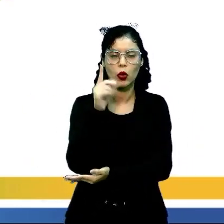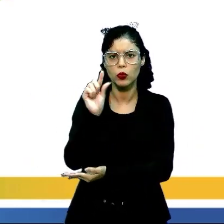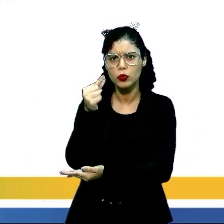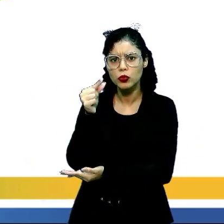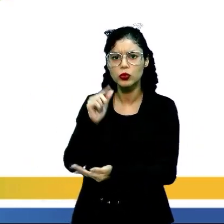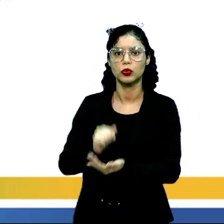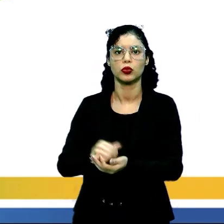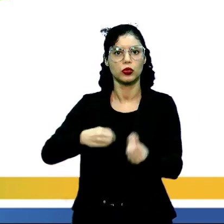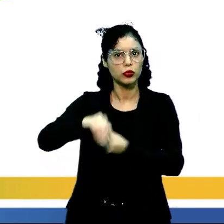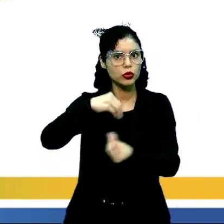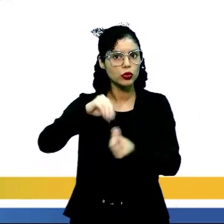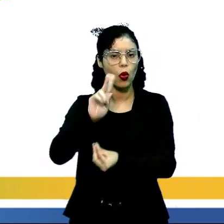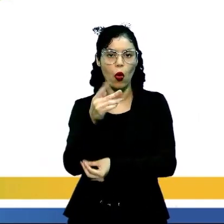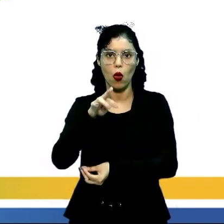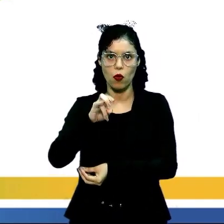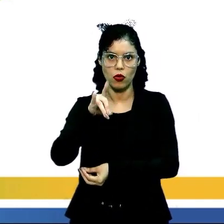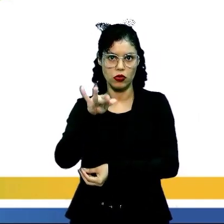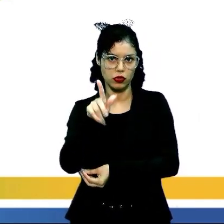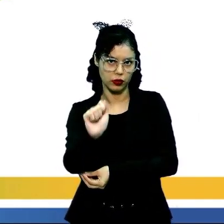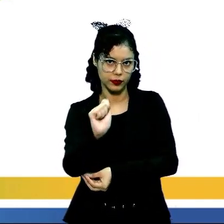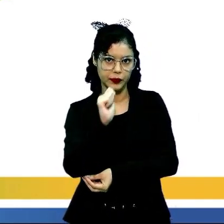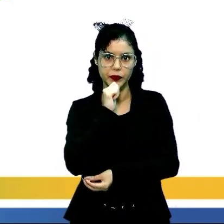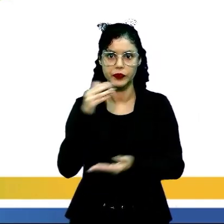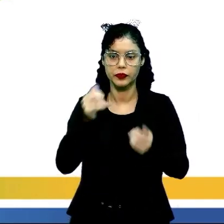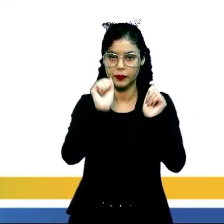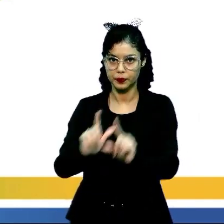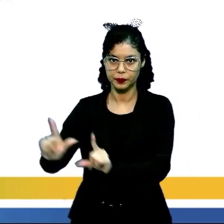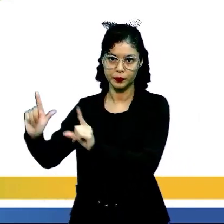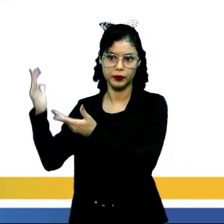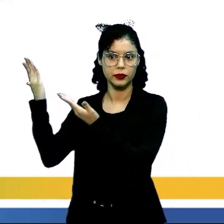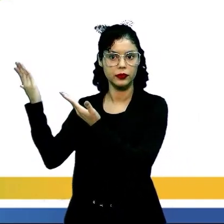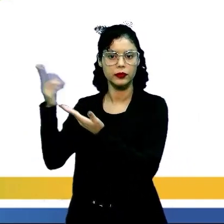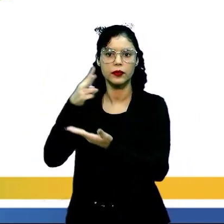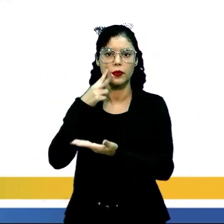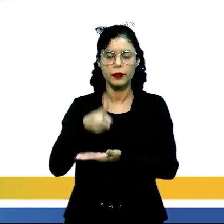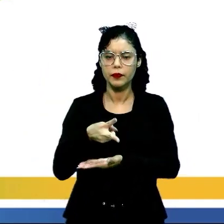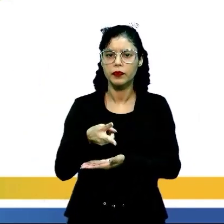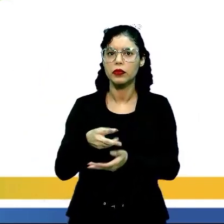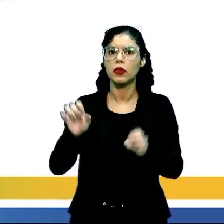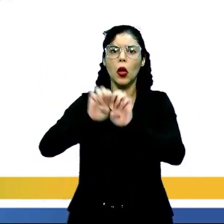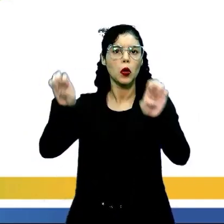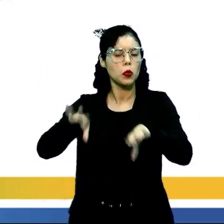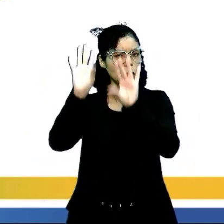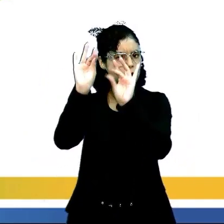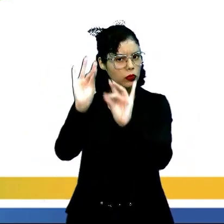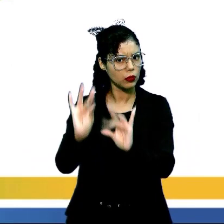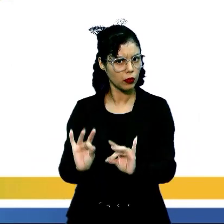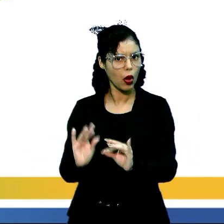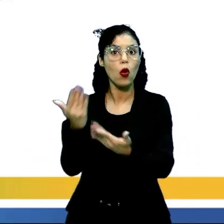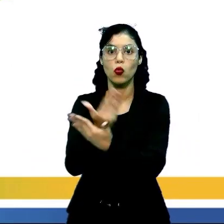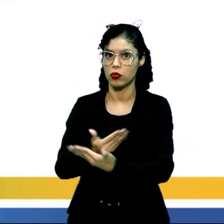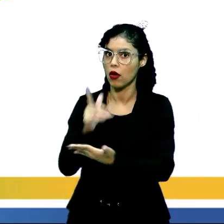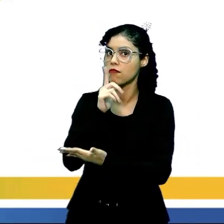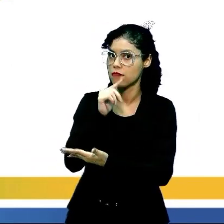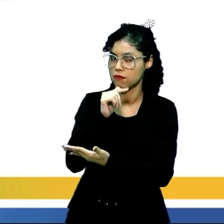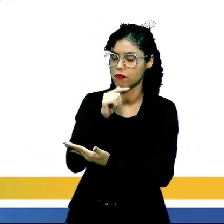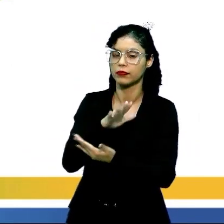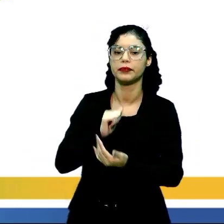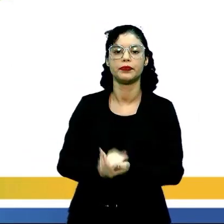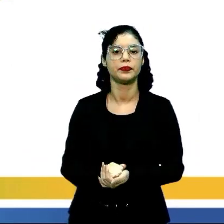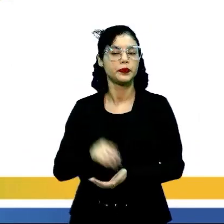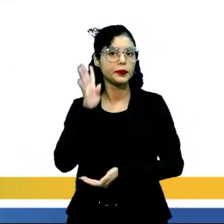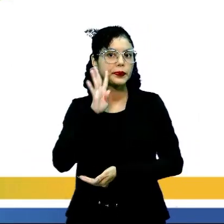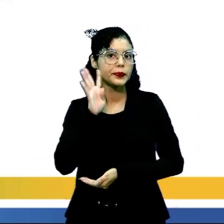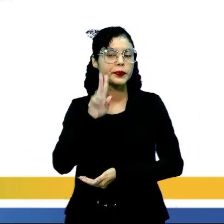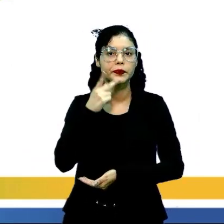pouquinho de misturas homogêneas. Aí na tela, vocês estão vendo um simples esquema de uma estação de tratamento de água. Aí é interessante